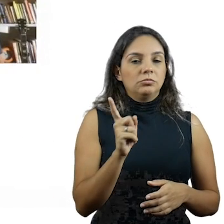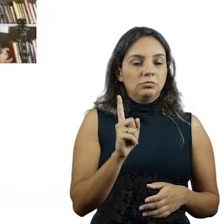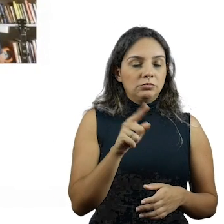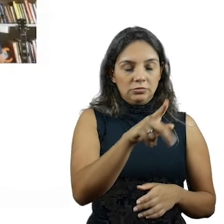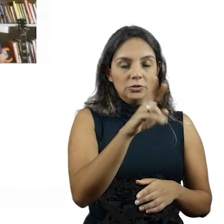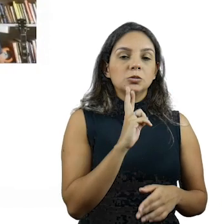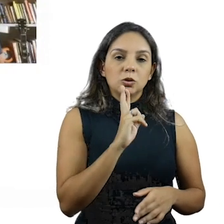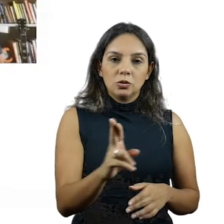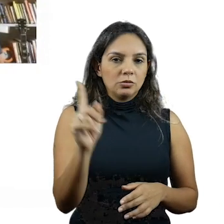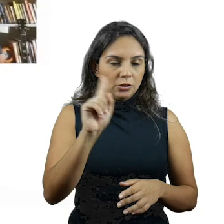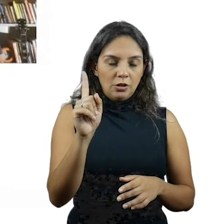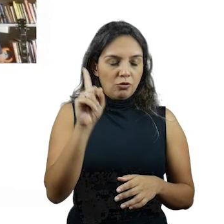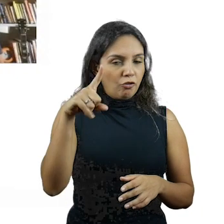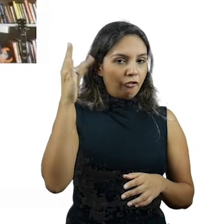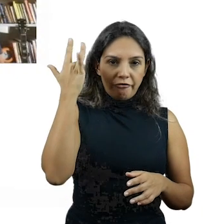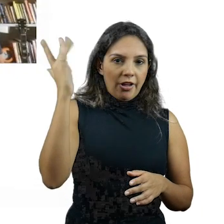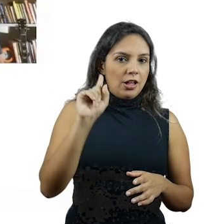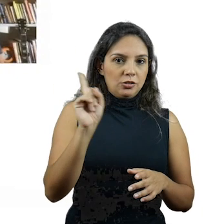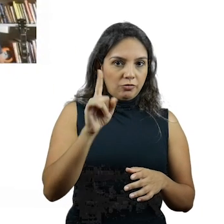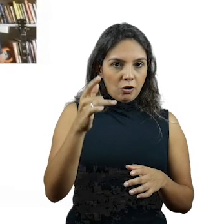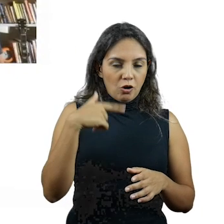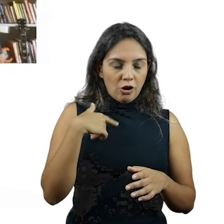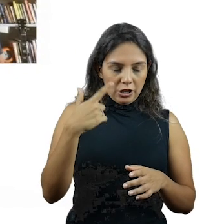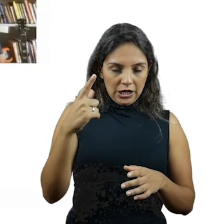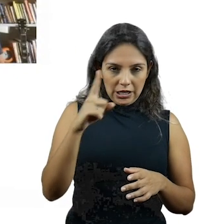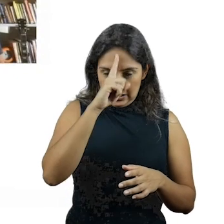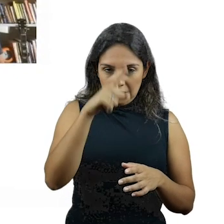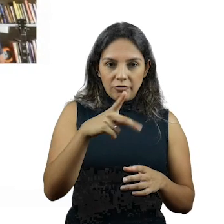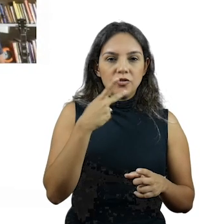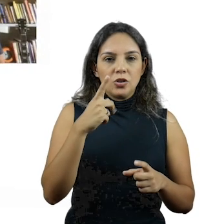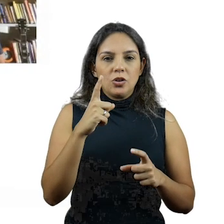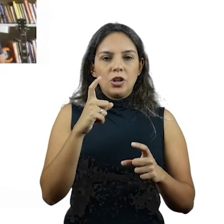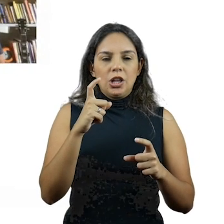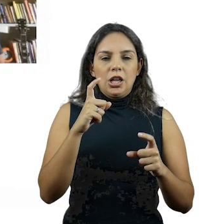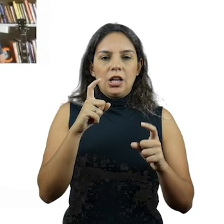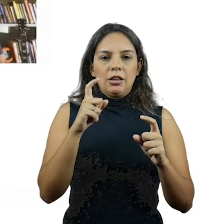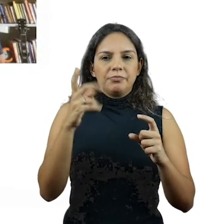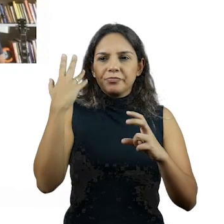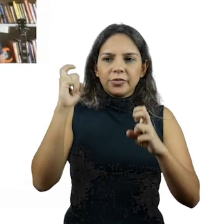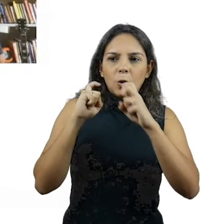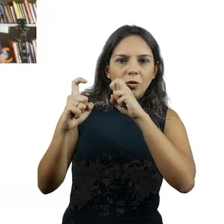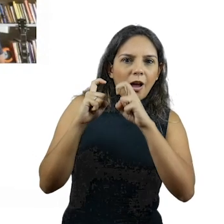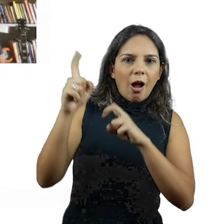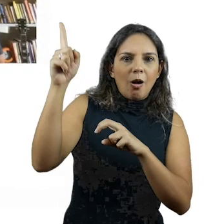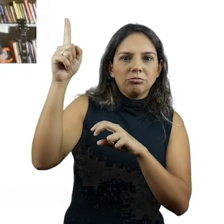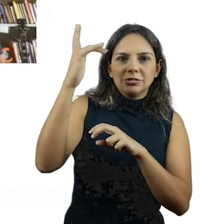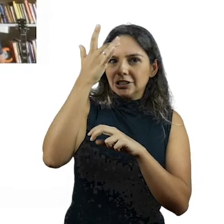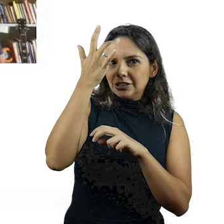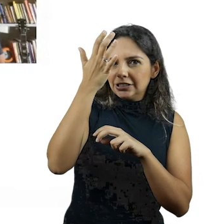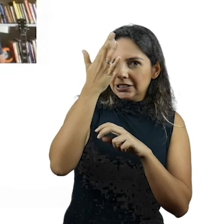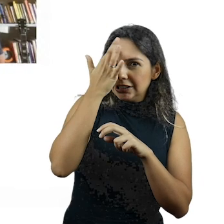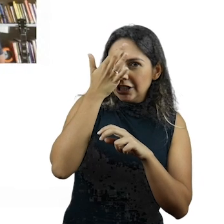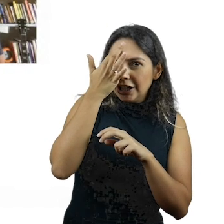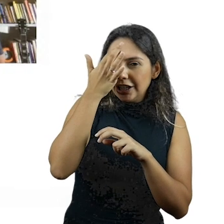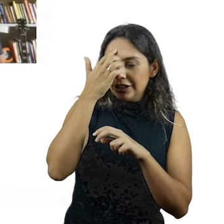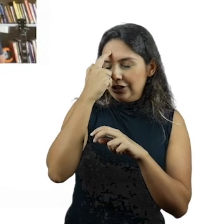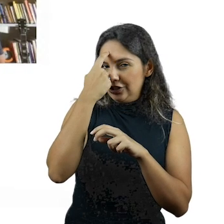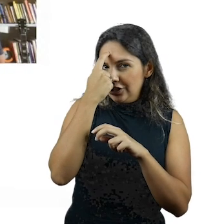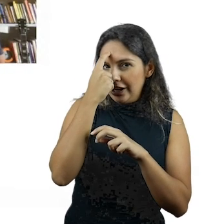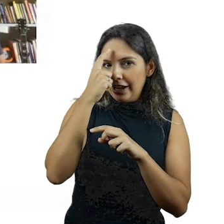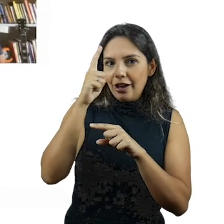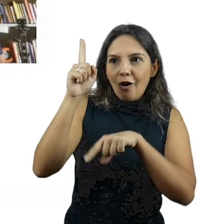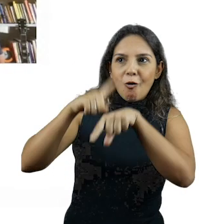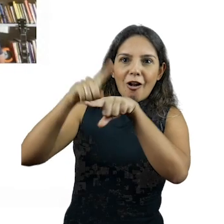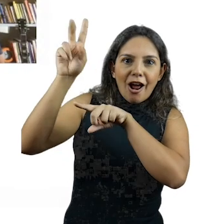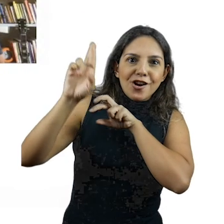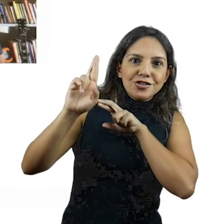foi muito duro, né? Reuniões com o pessoal da Índia, por causa do fuso horário, né? 2, 3 horas da manhã durante 10 dias direto, né?